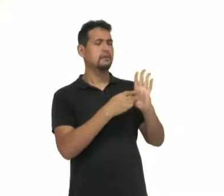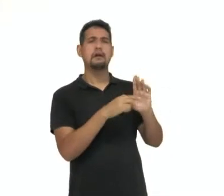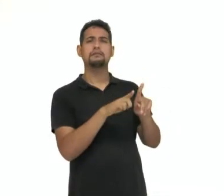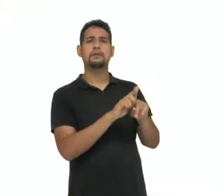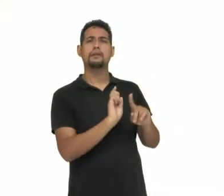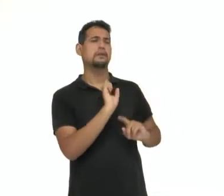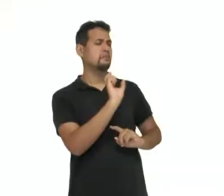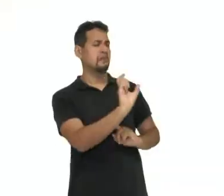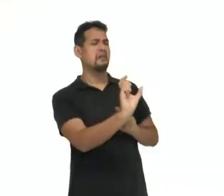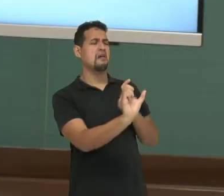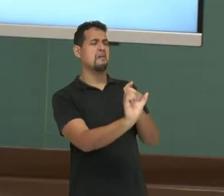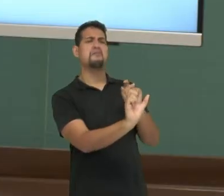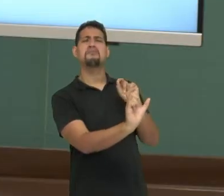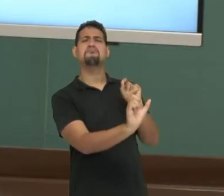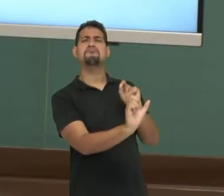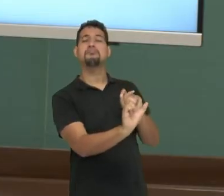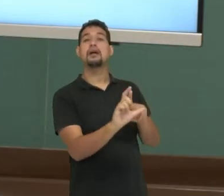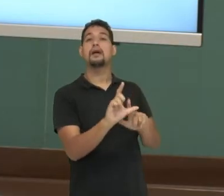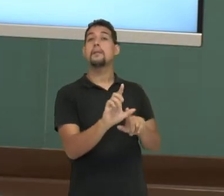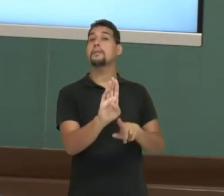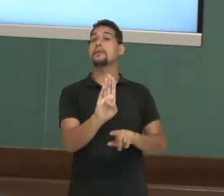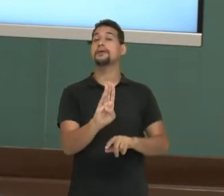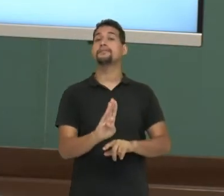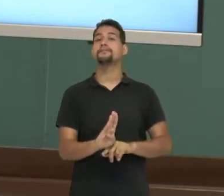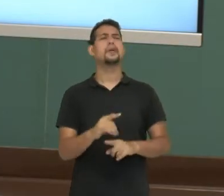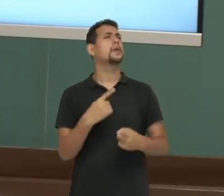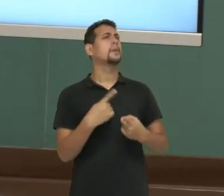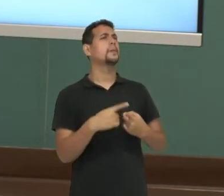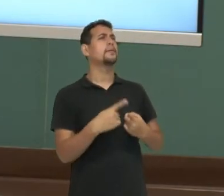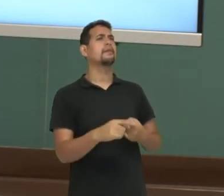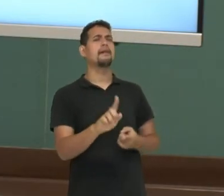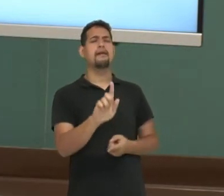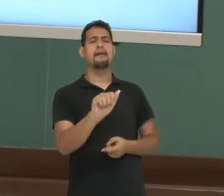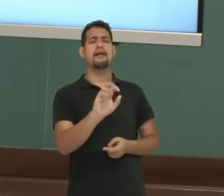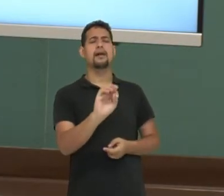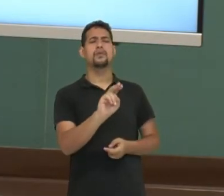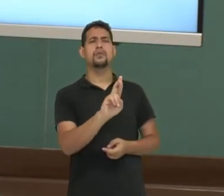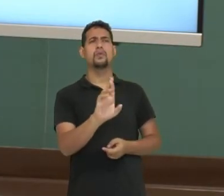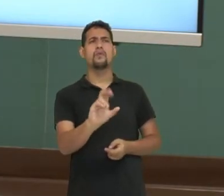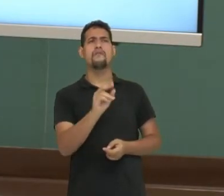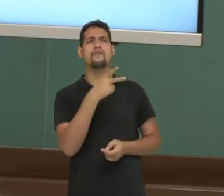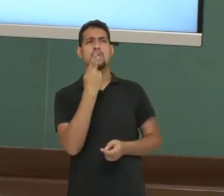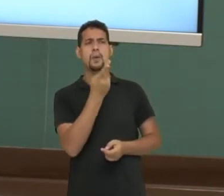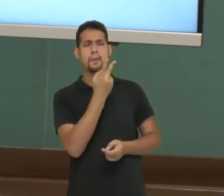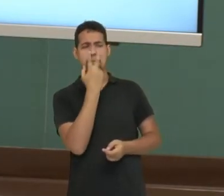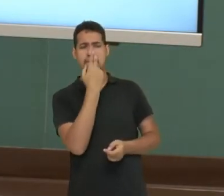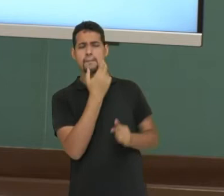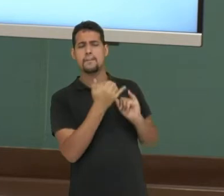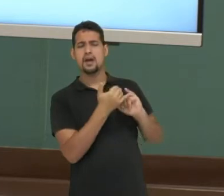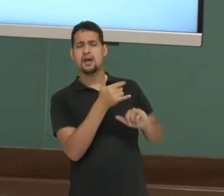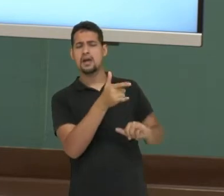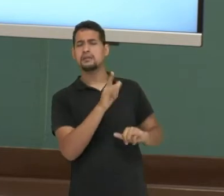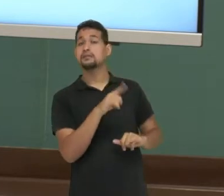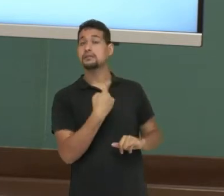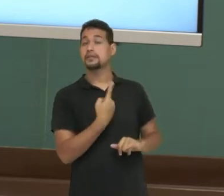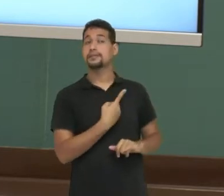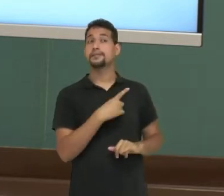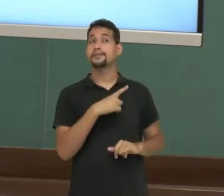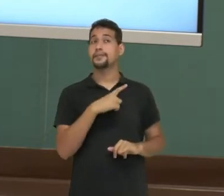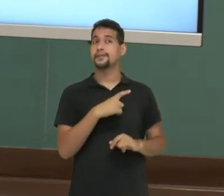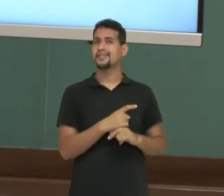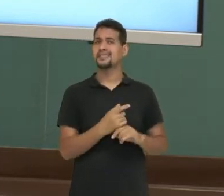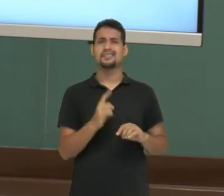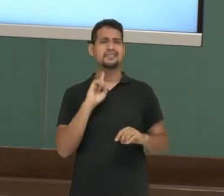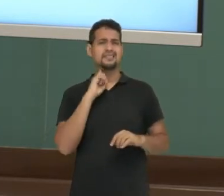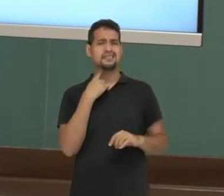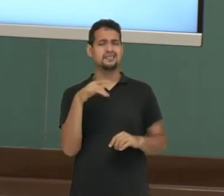esta palabra? Letra B. ¿Por qué Gaturro dice que pareciera que alquilamos nuestro medio